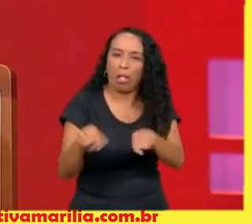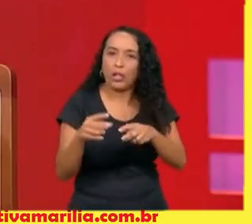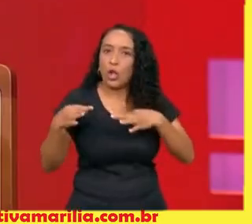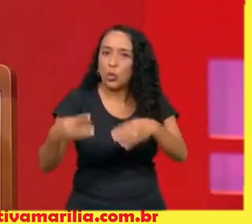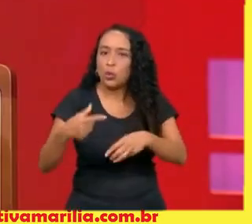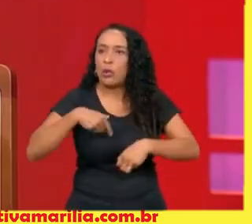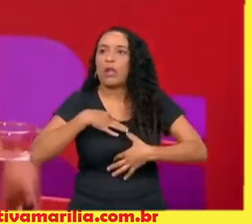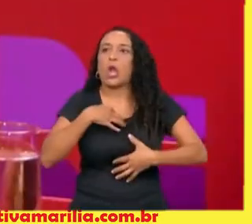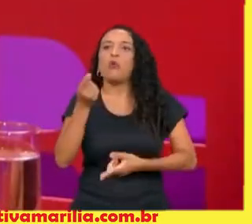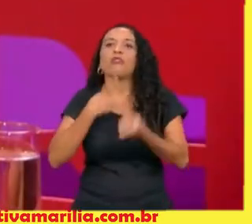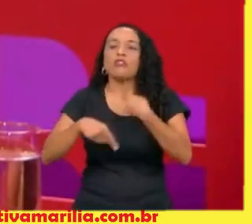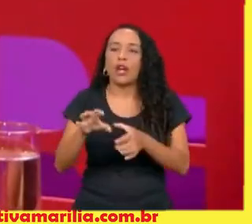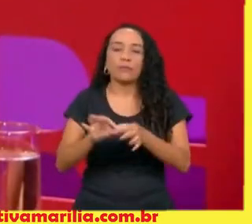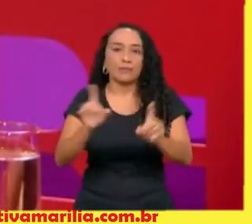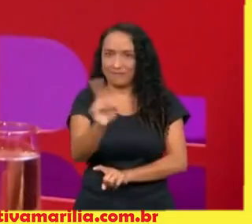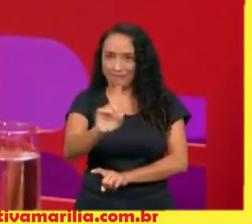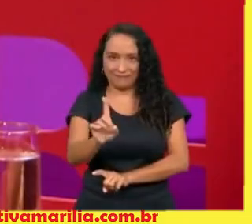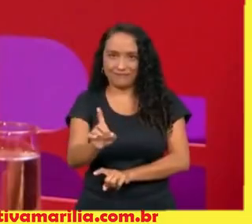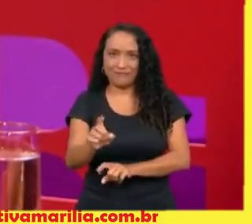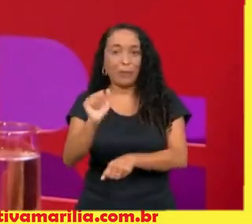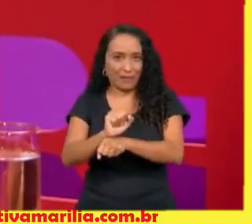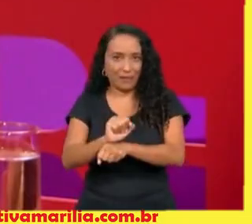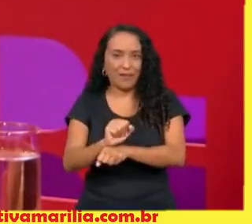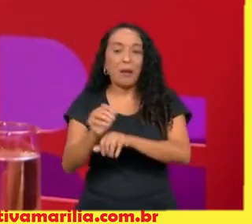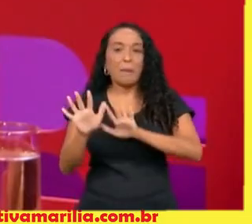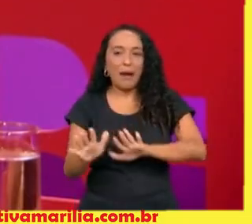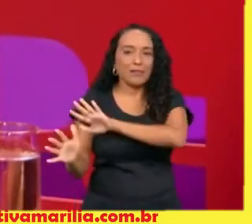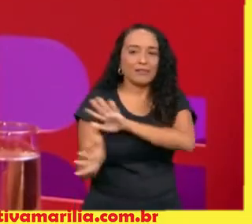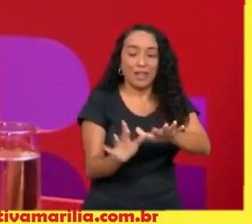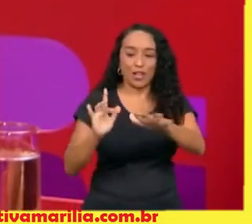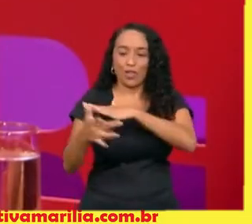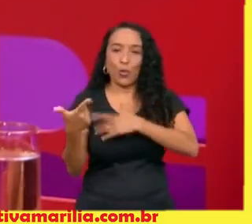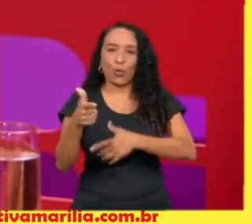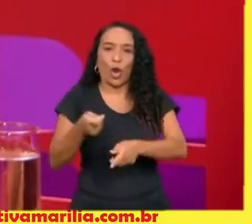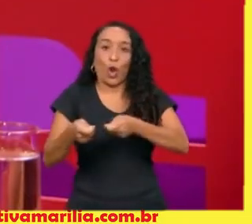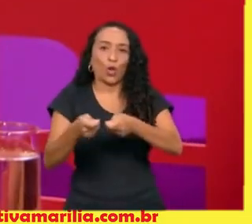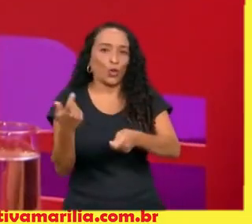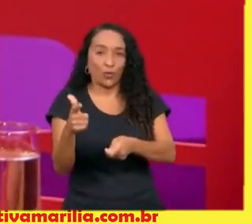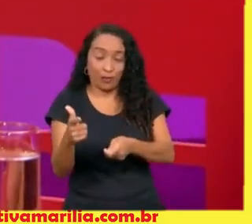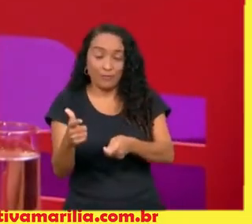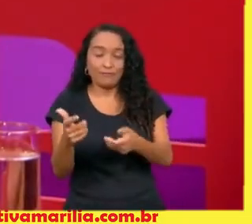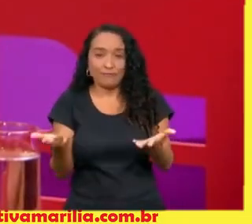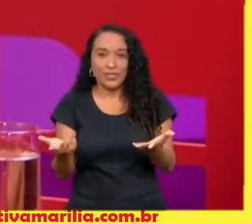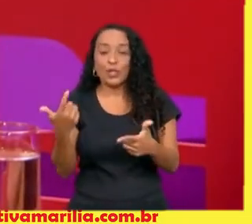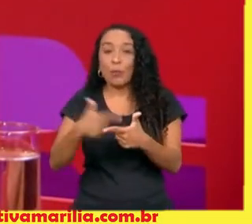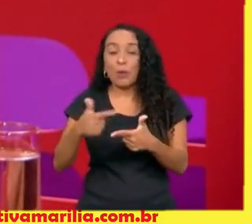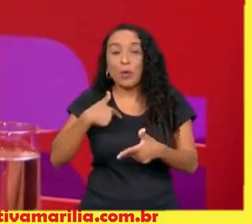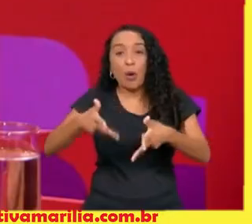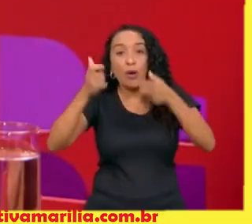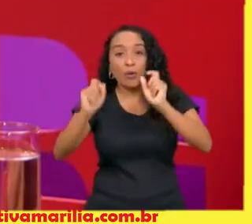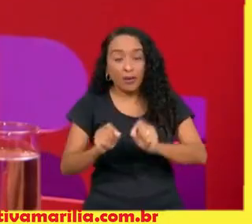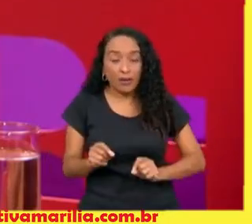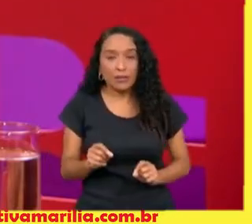quiser falar, né? As redes sociais não têm controle. Então, o problema que eu vejo,